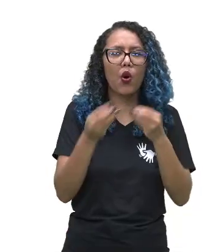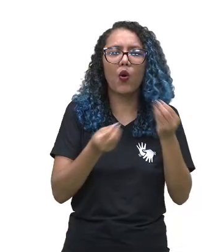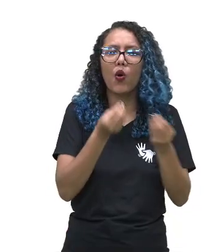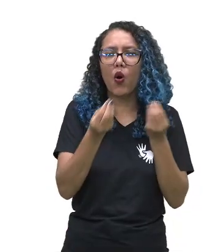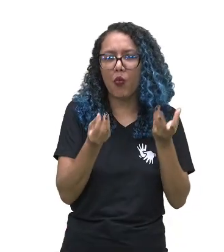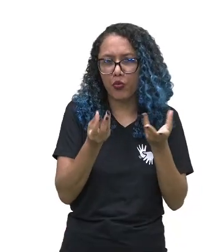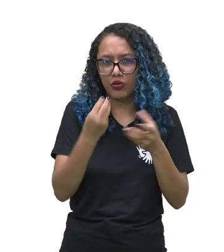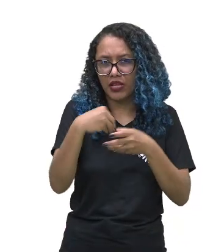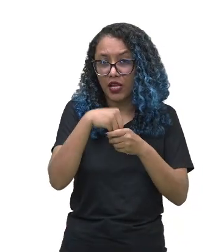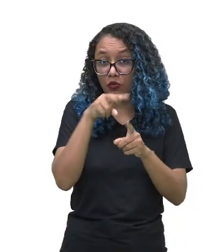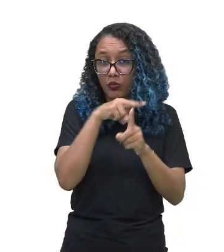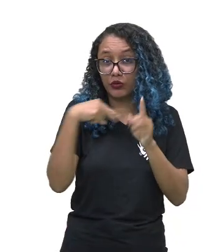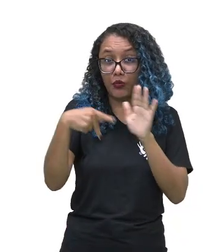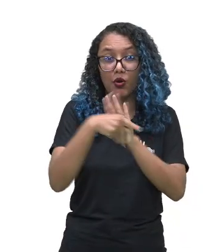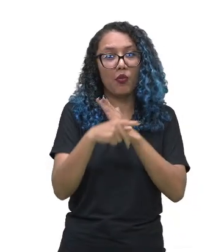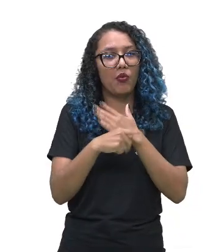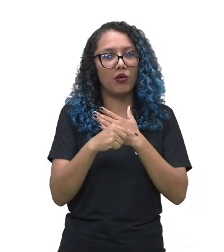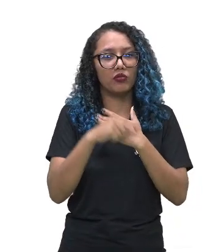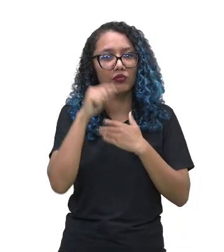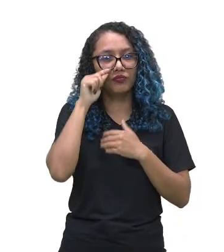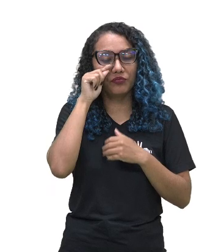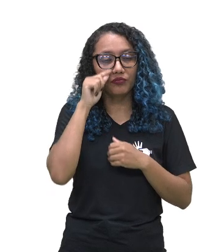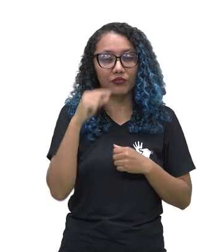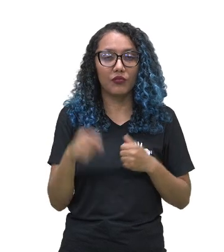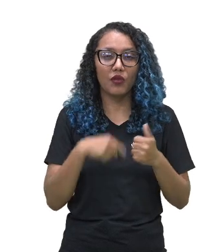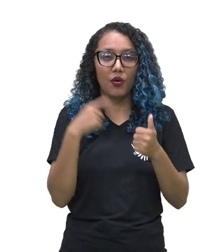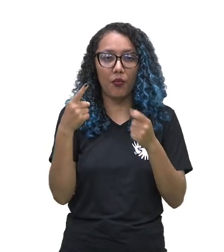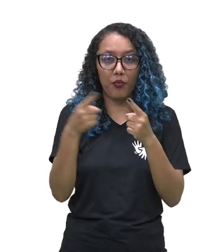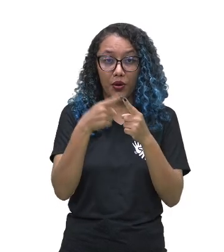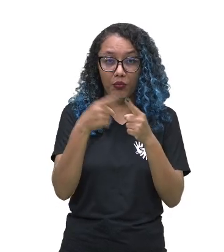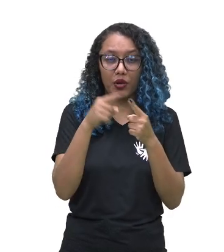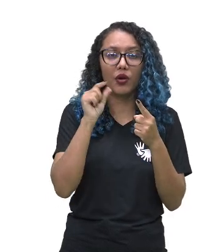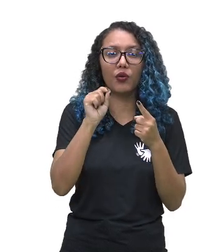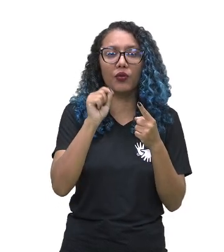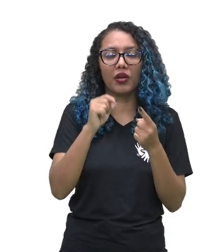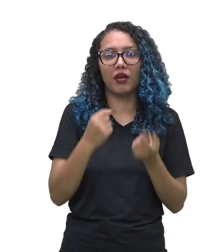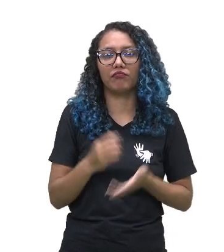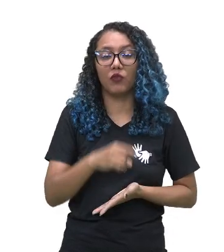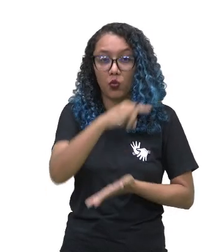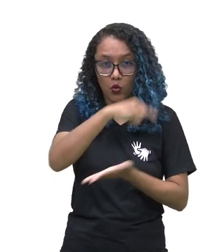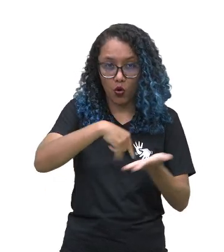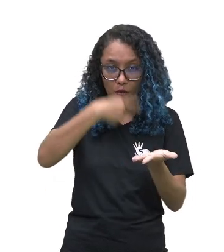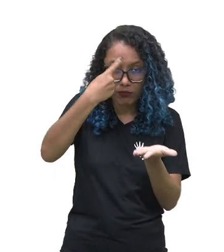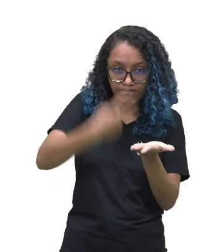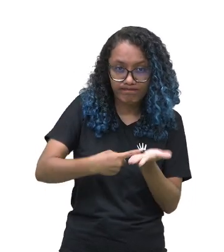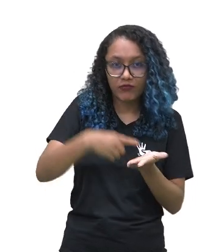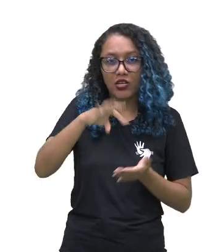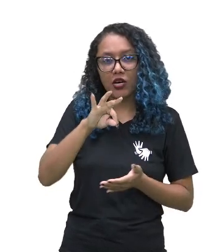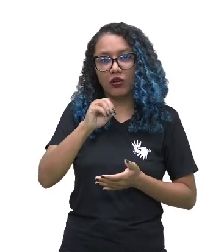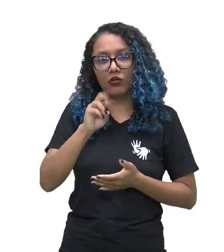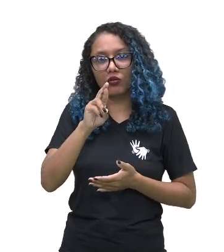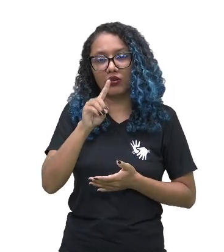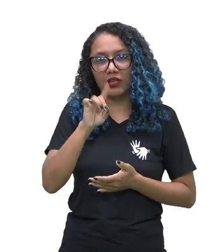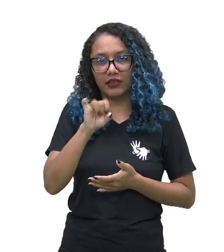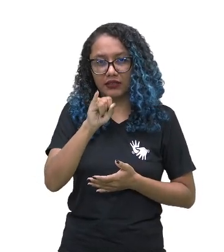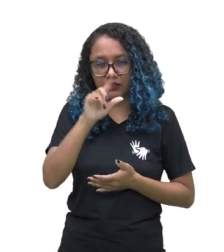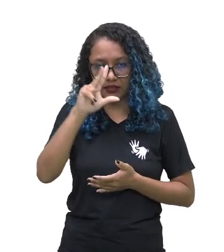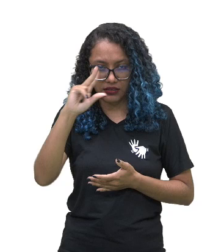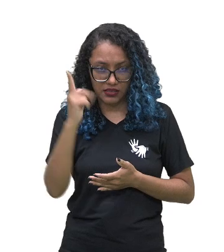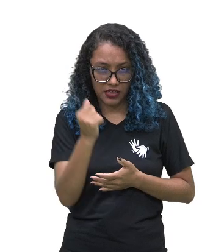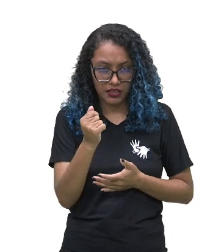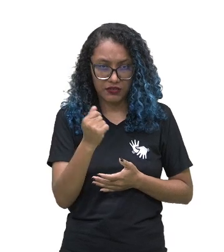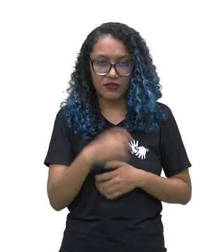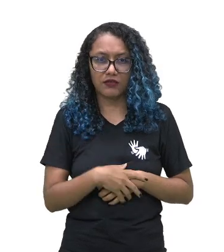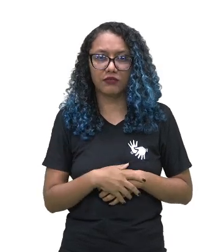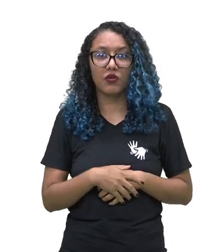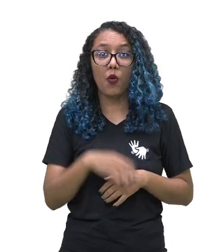autor. O primeiro ponto que ele vai colocar é que isso se deu graças ao Tratado de Tordesilhas, que dividiu o Brasil entre Portugal